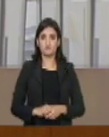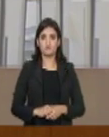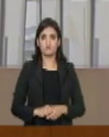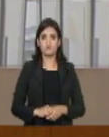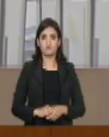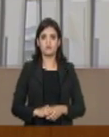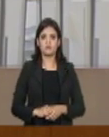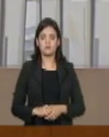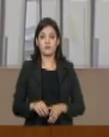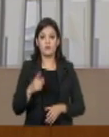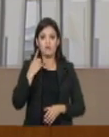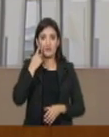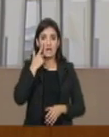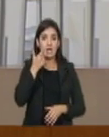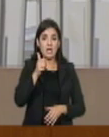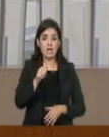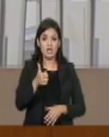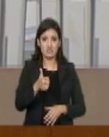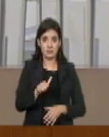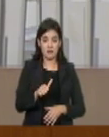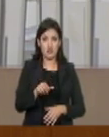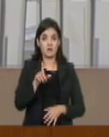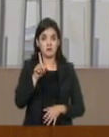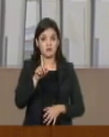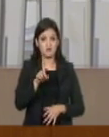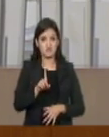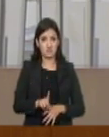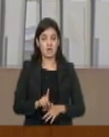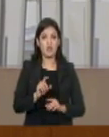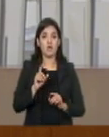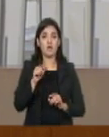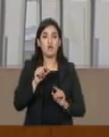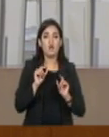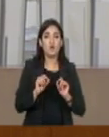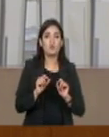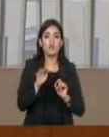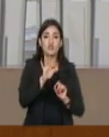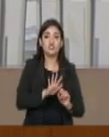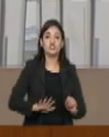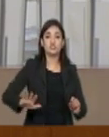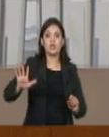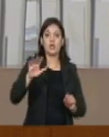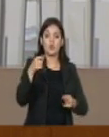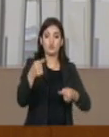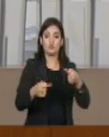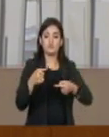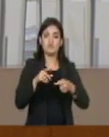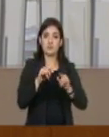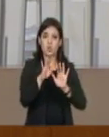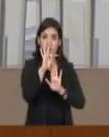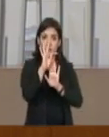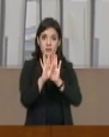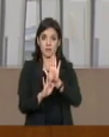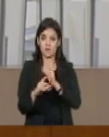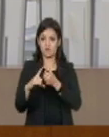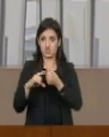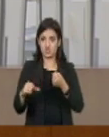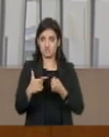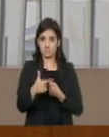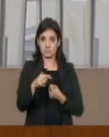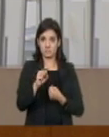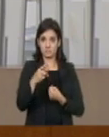A análise, portanto, é abstrata, e o que está em debate é se o texto do artigo 283 do